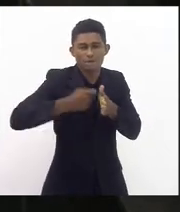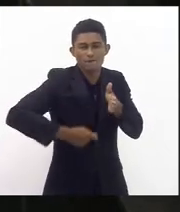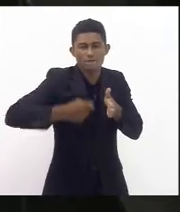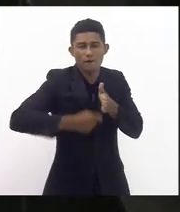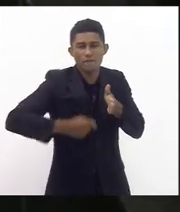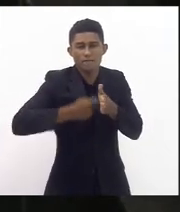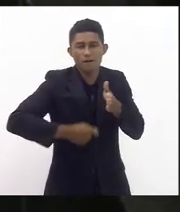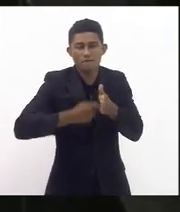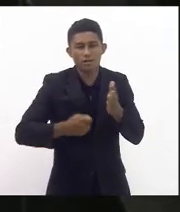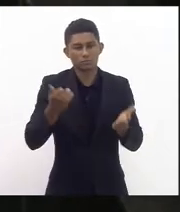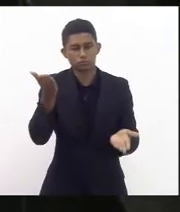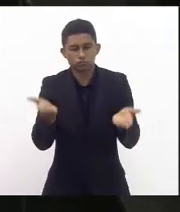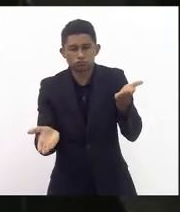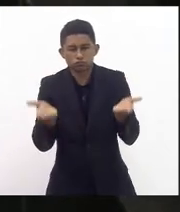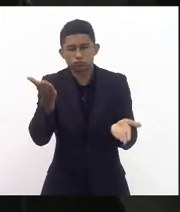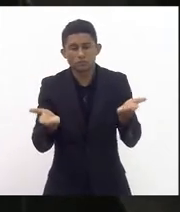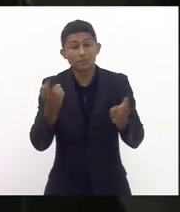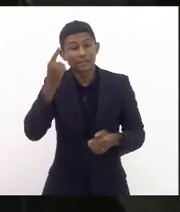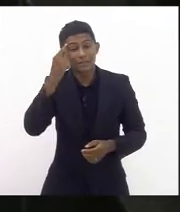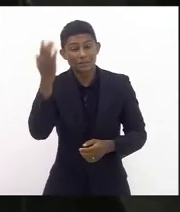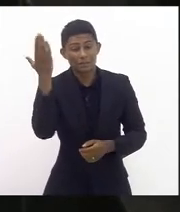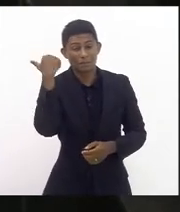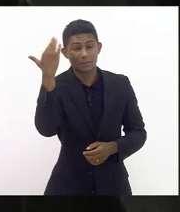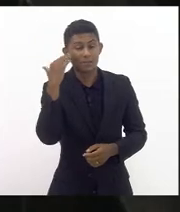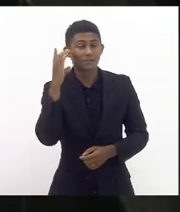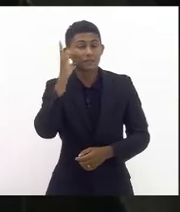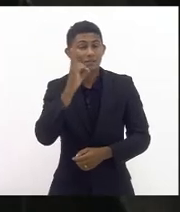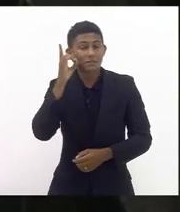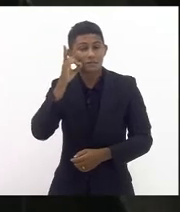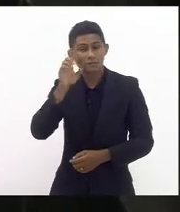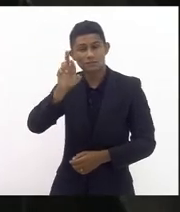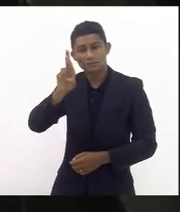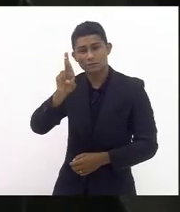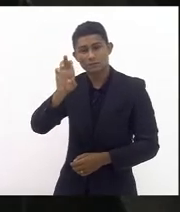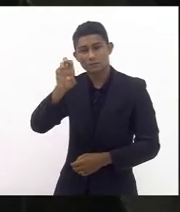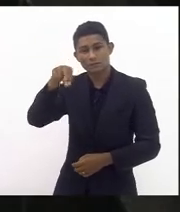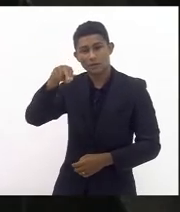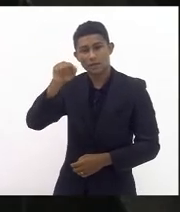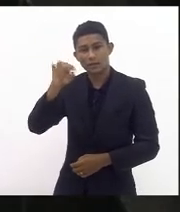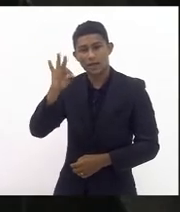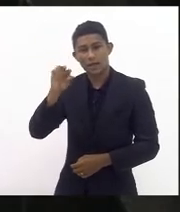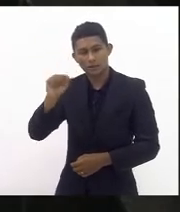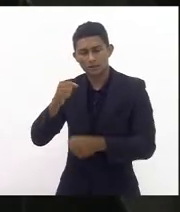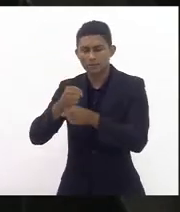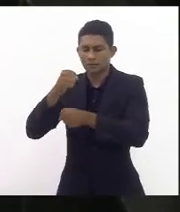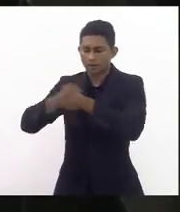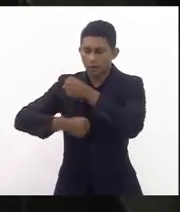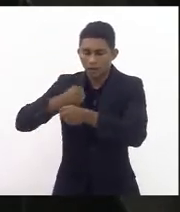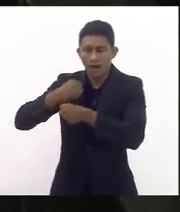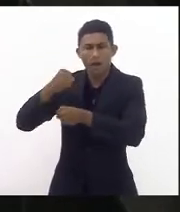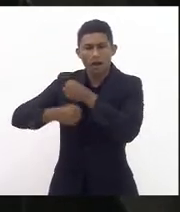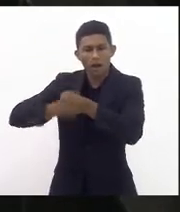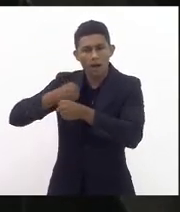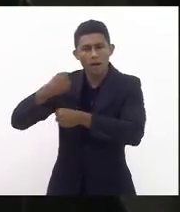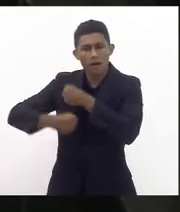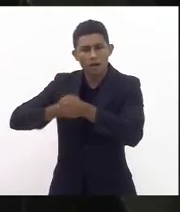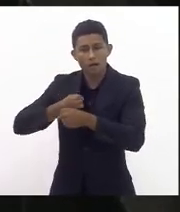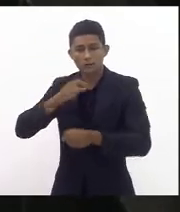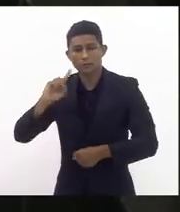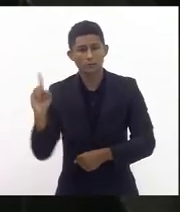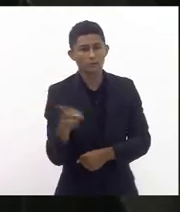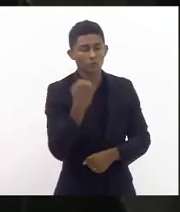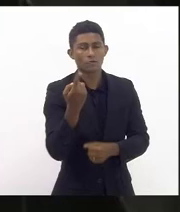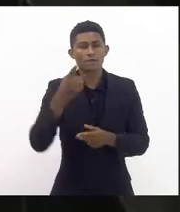a deputada Renata Souza, por exemplo, que já todos os anos, quando votamos aqui LDO,